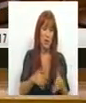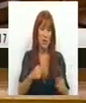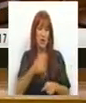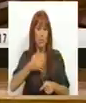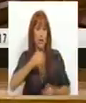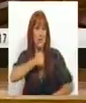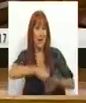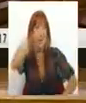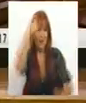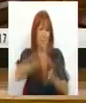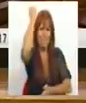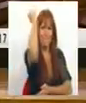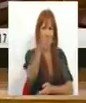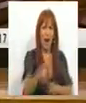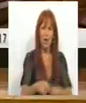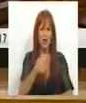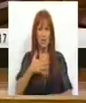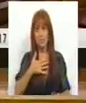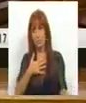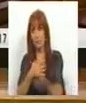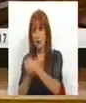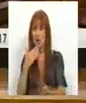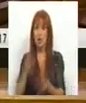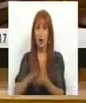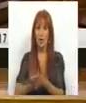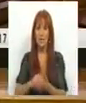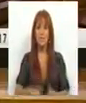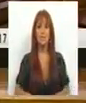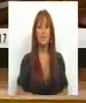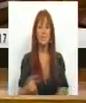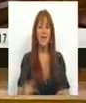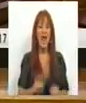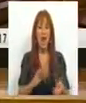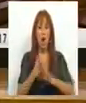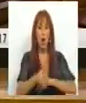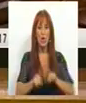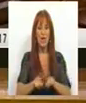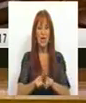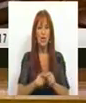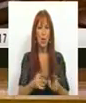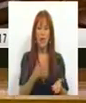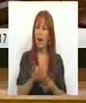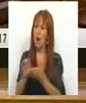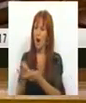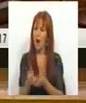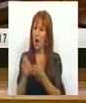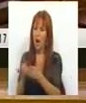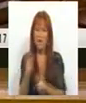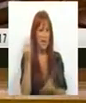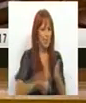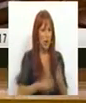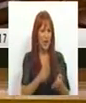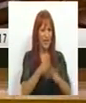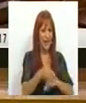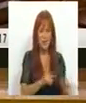proprietários de imóveis a pagar aos proprietários de restaurantes, continuar esta transferência de